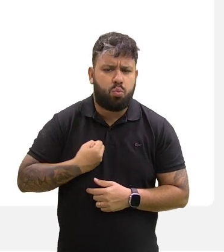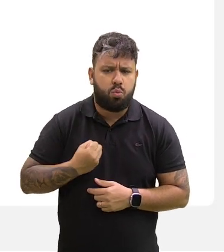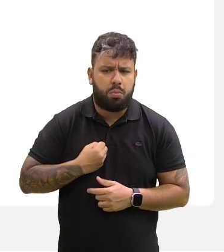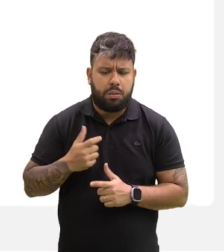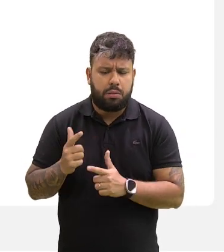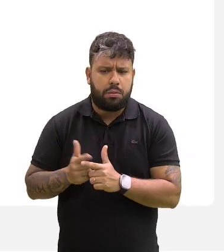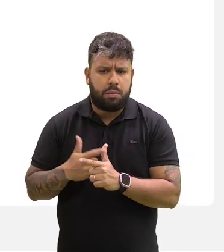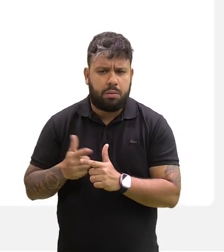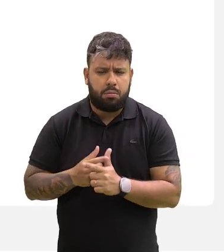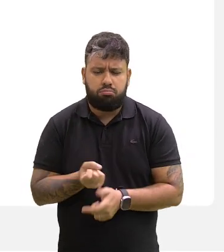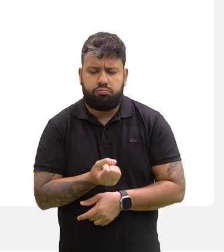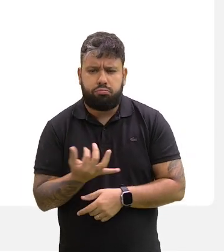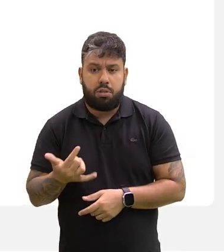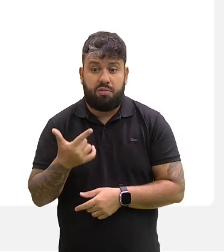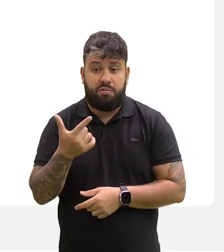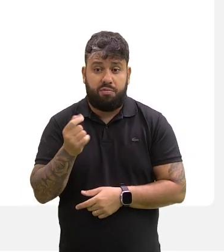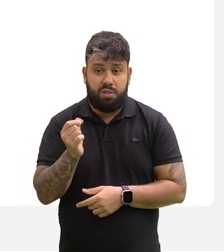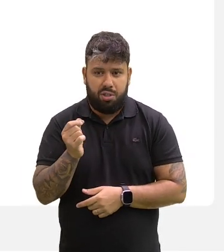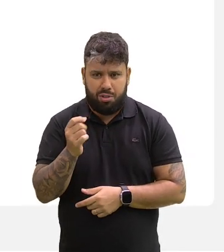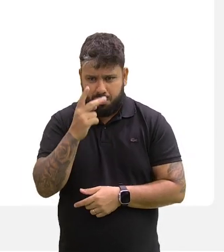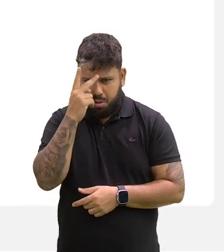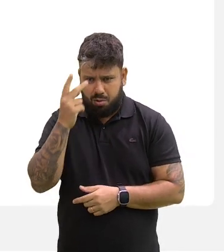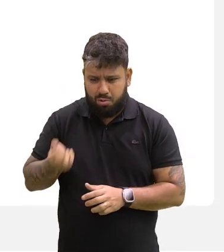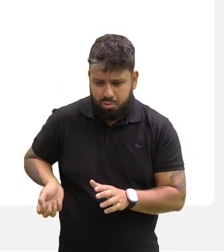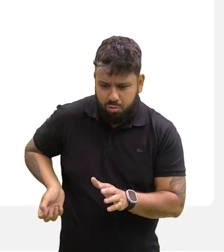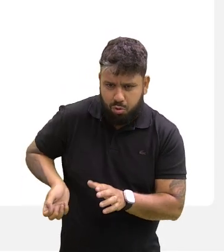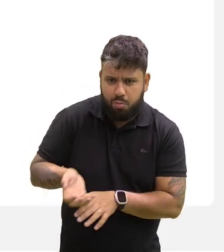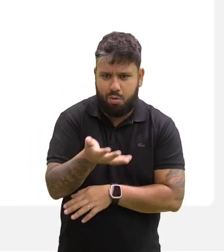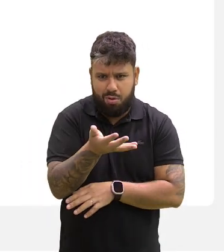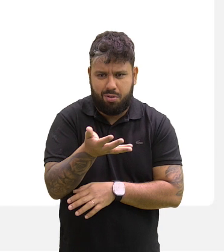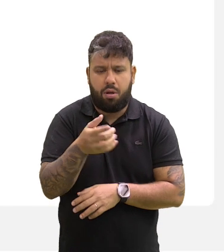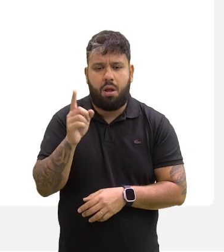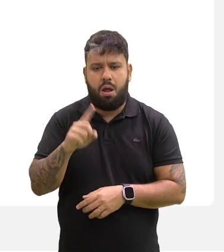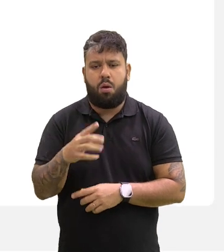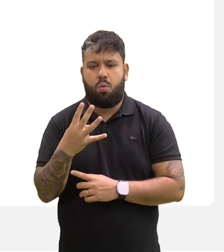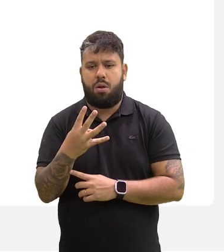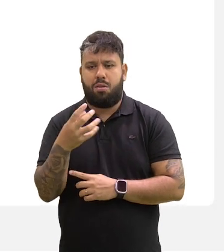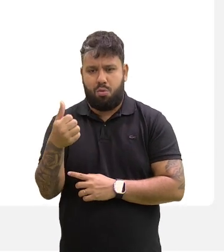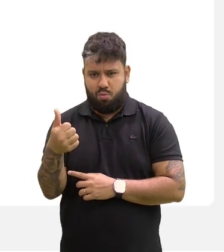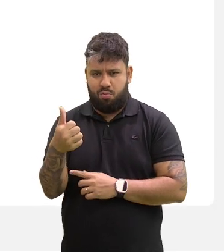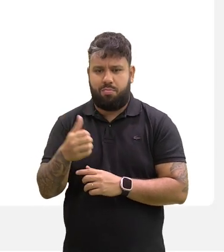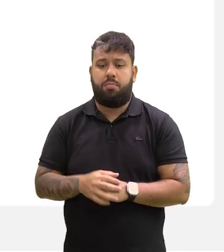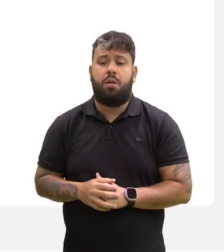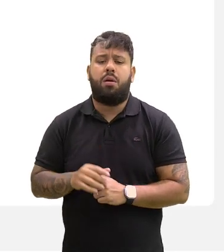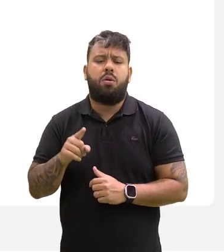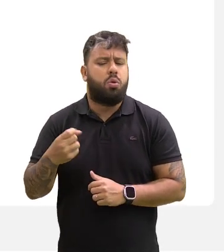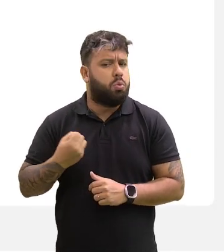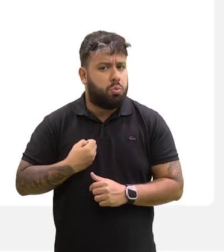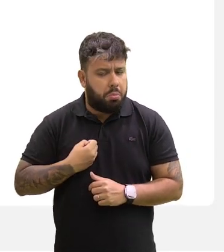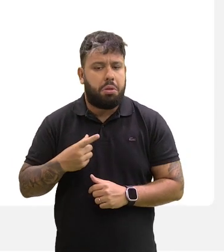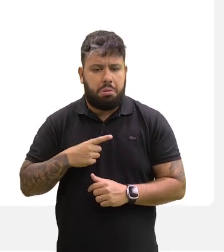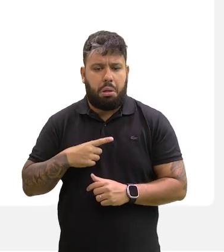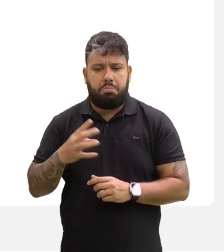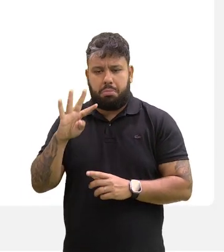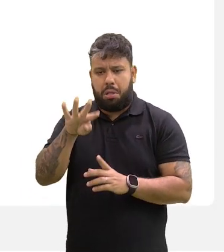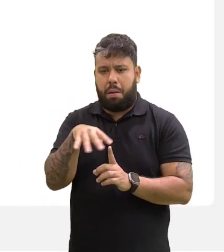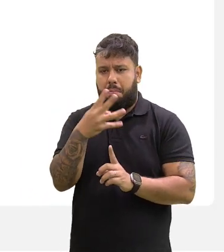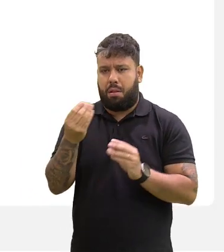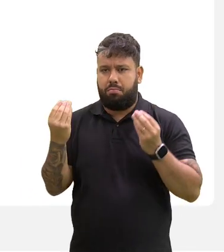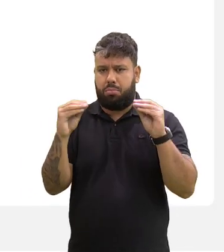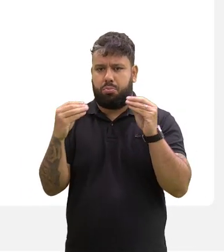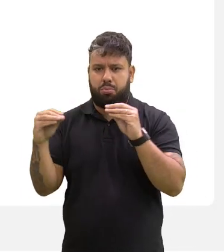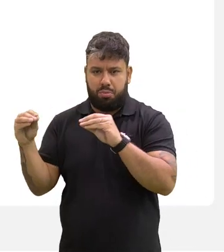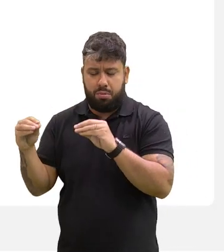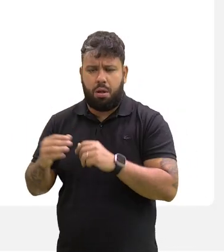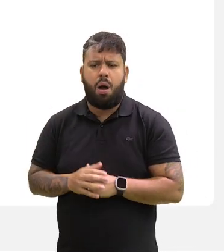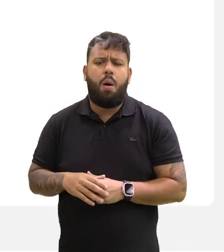20 jogadores de uma equipe de boliche é 41, e os números desses 20 calçados estão registrados na tabela. Seja M